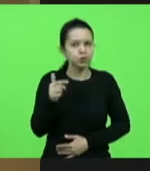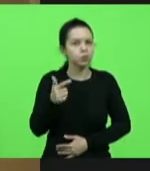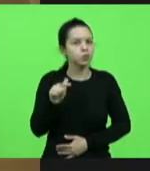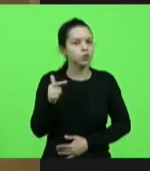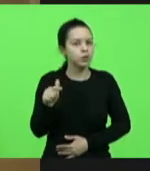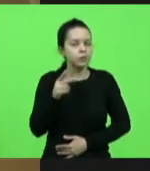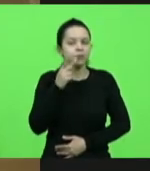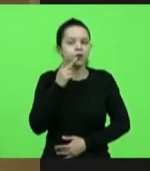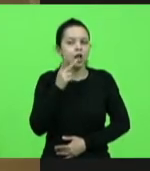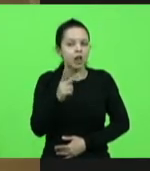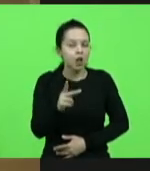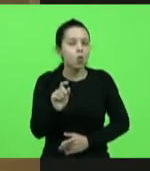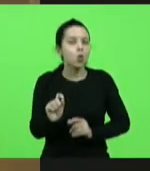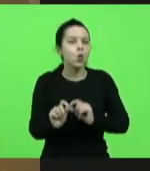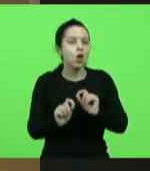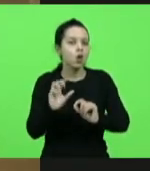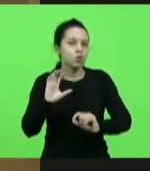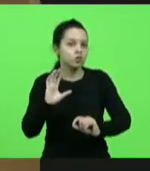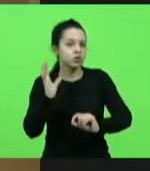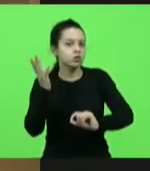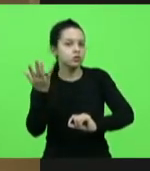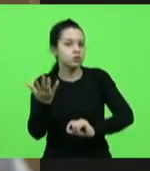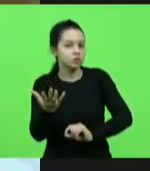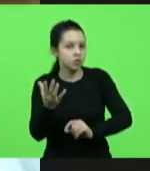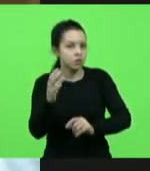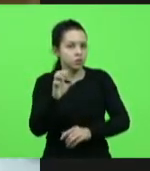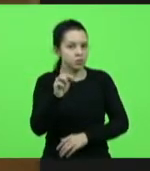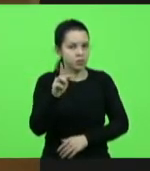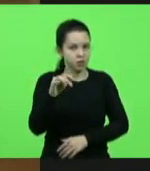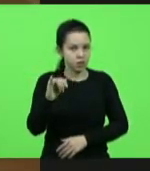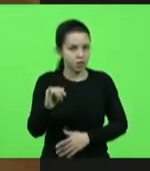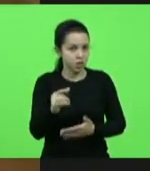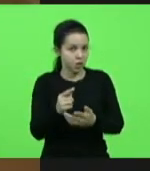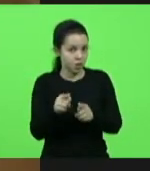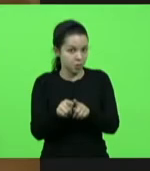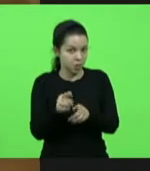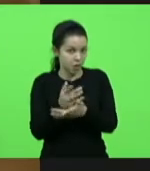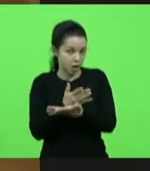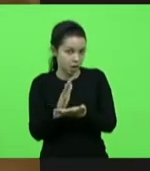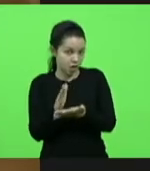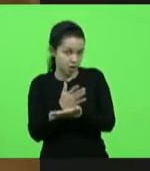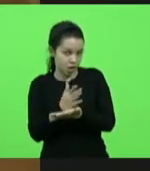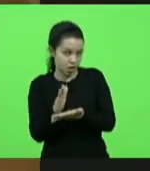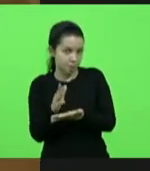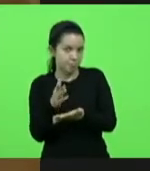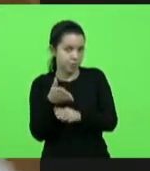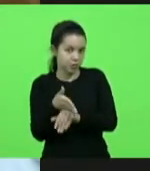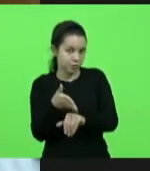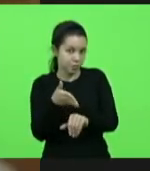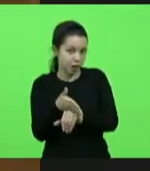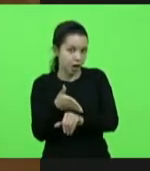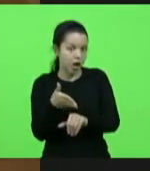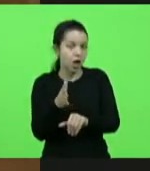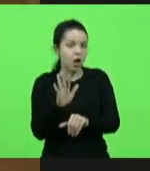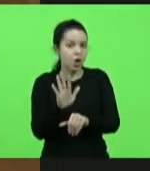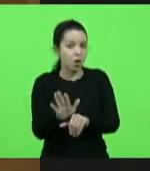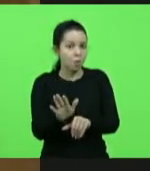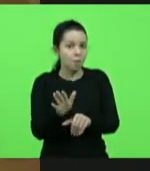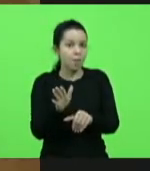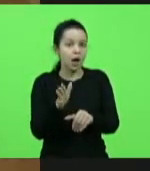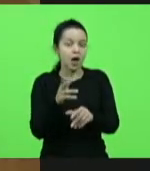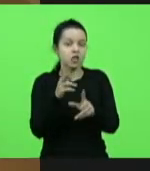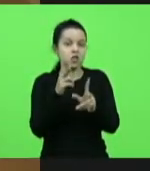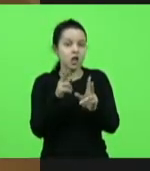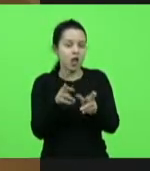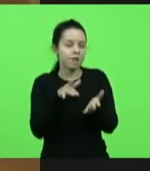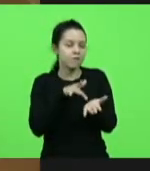dentro da CPI, aqueles que participaram e fizeram como aqueles macaquinhos, né? Tamparam os olhos, tamparam o ouvido,